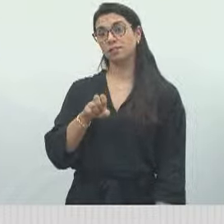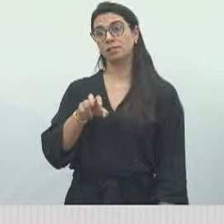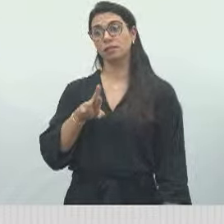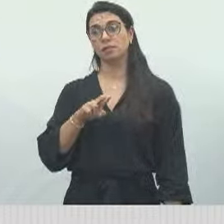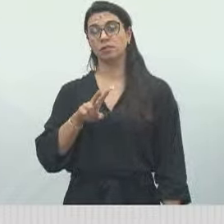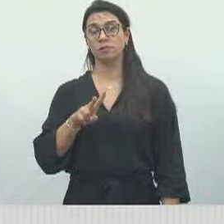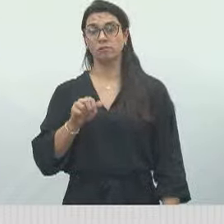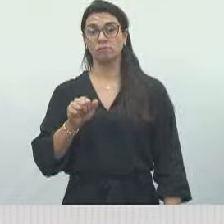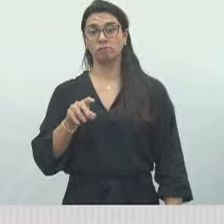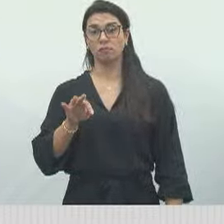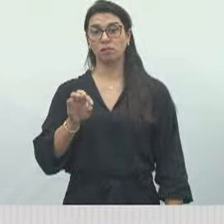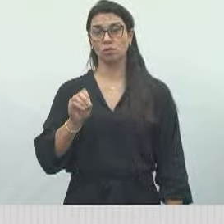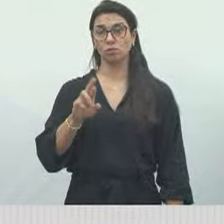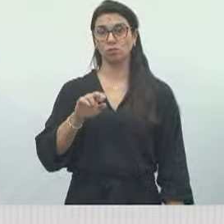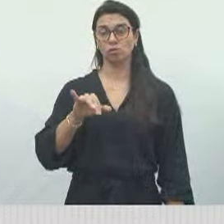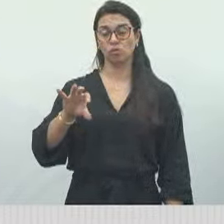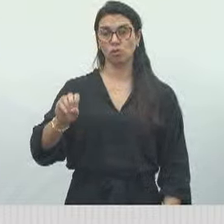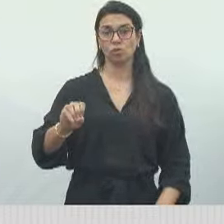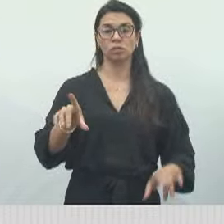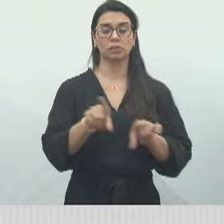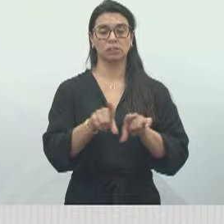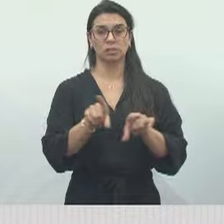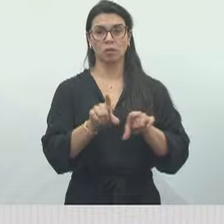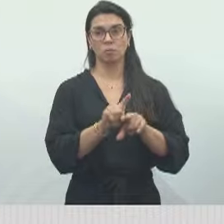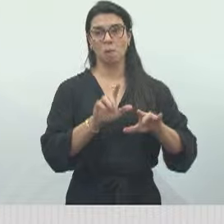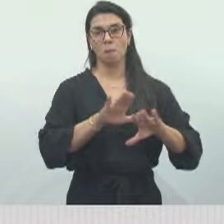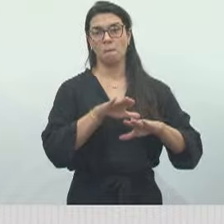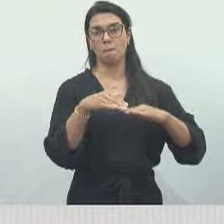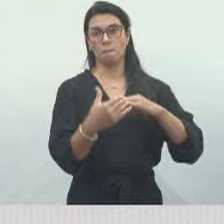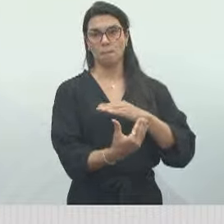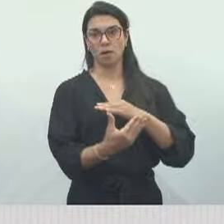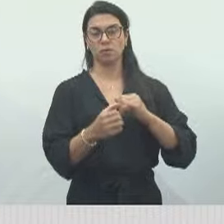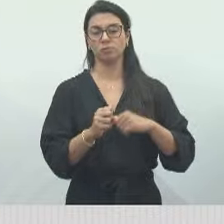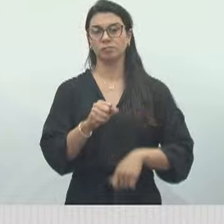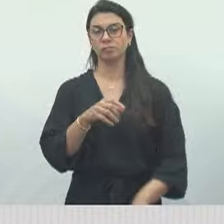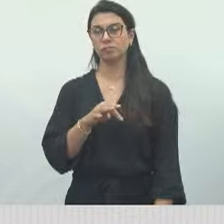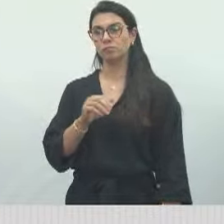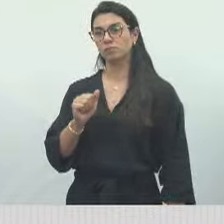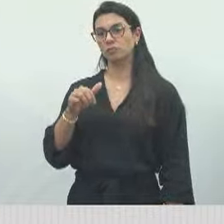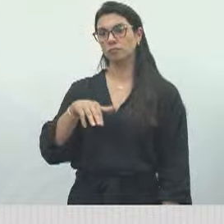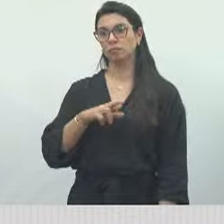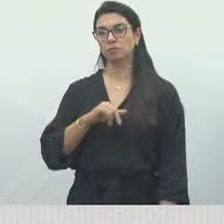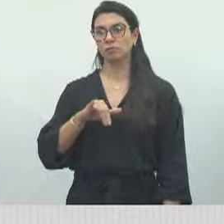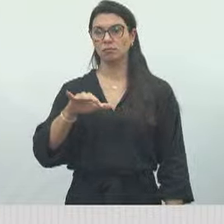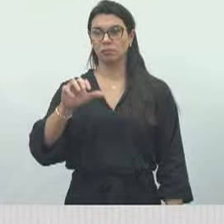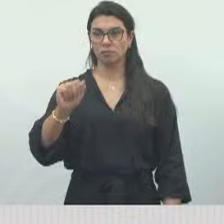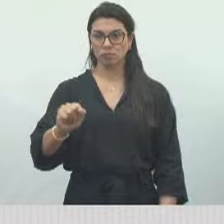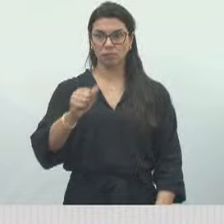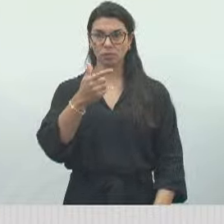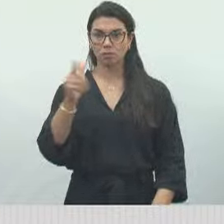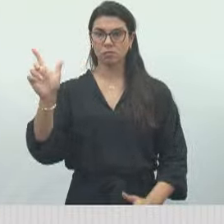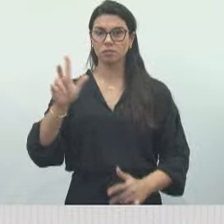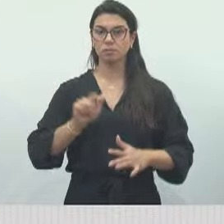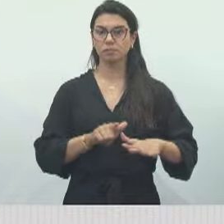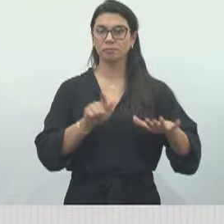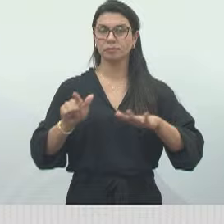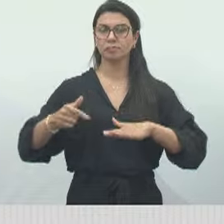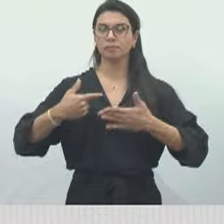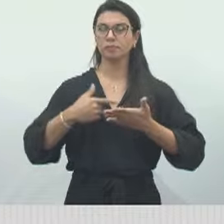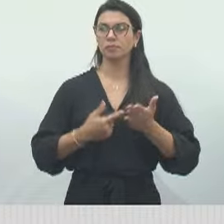no bairro da Jardim Santa Marina com Cidade Salvador. Ok? Semana que vem eu trago